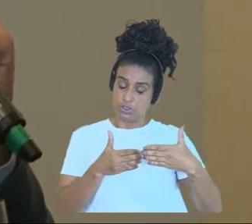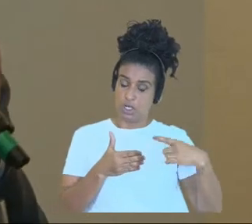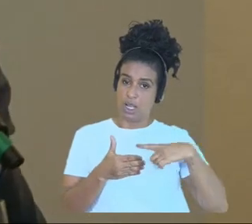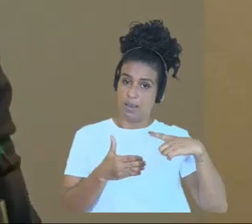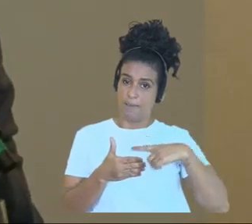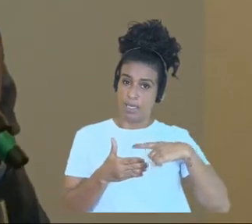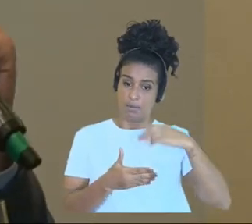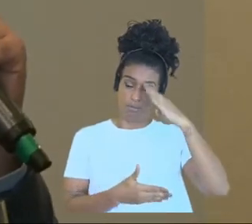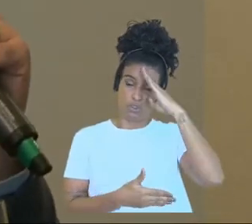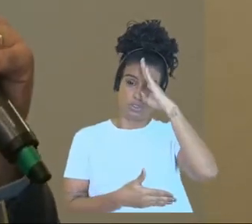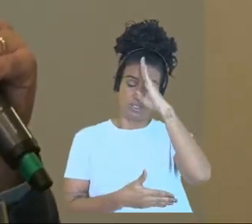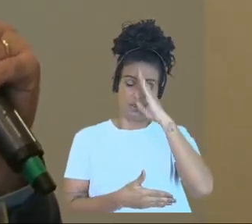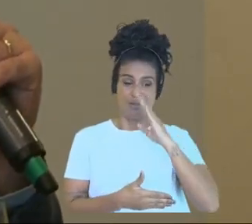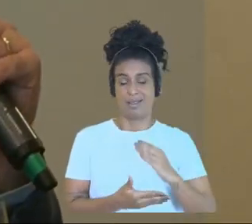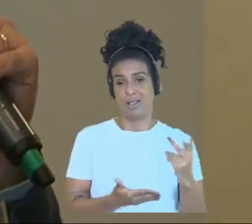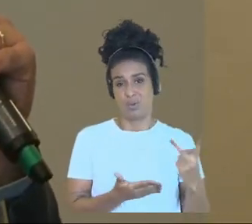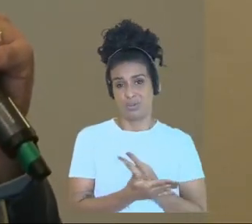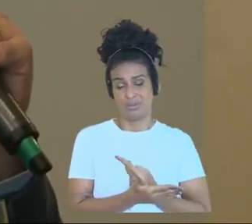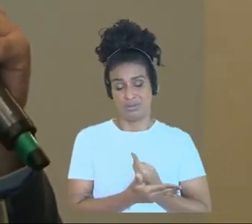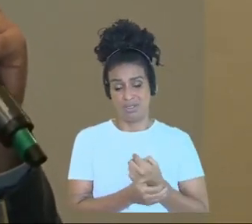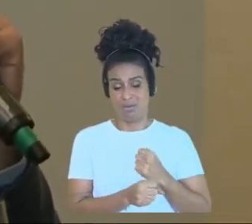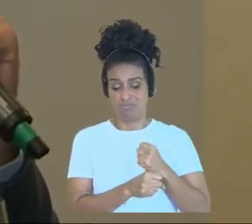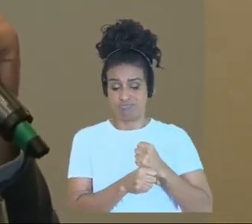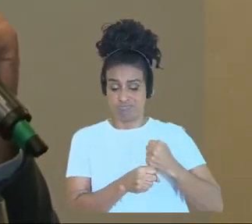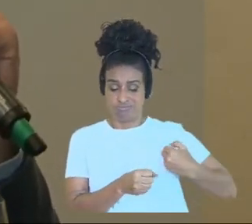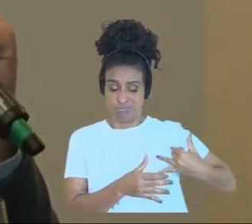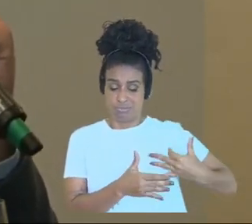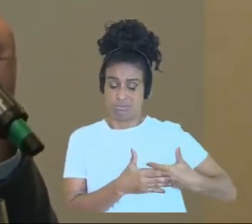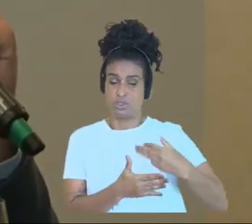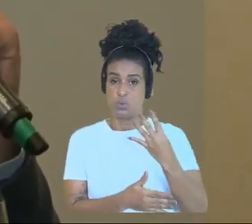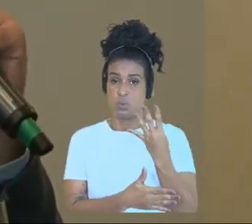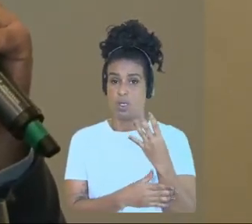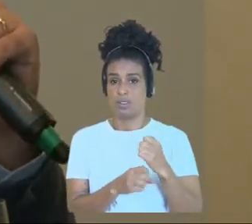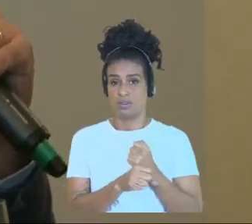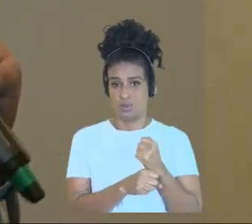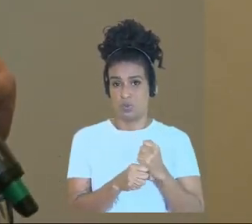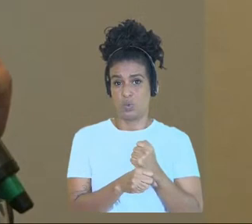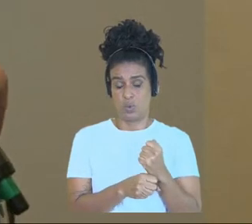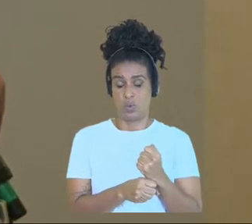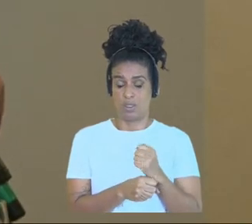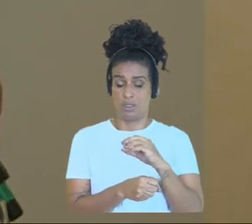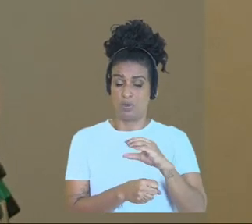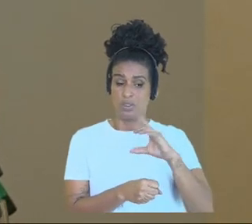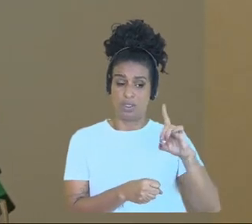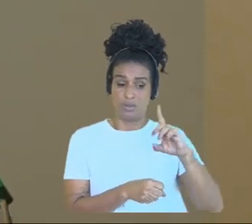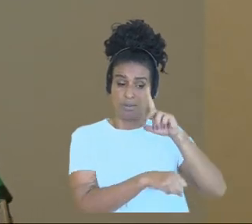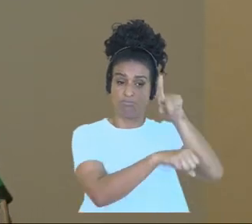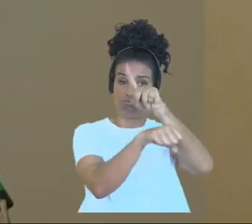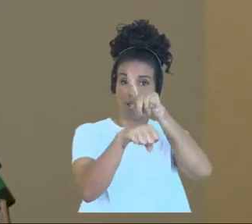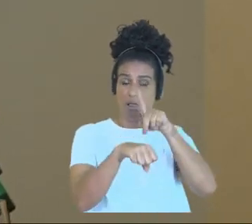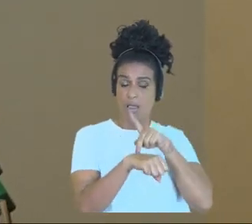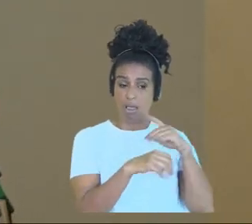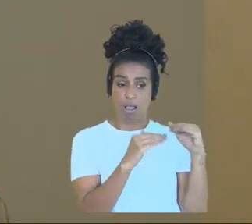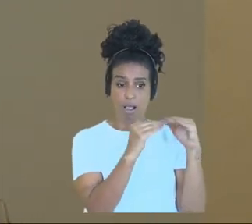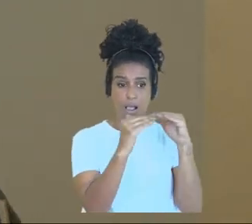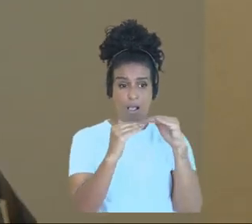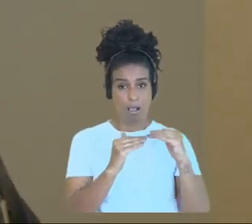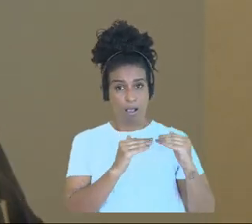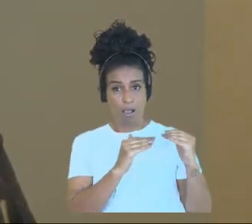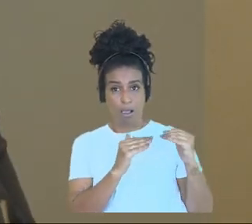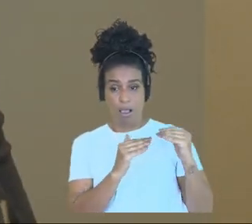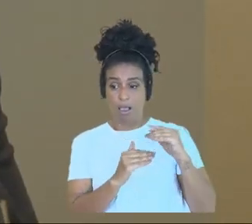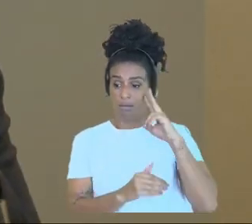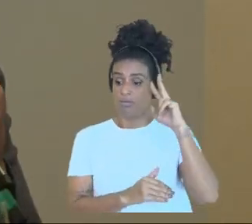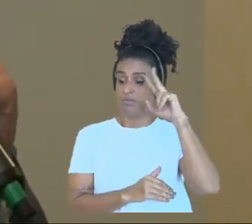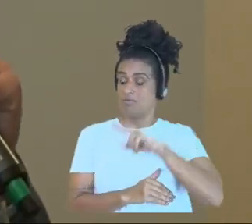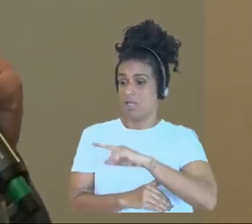Bolsonaro internacional, que se construiu ao longo desses 4 anos, isso também reflete uma certa coordenação internacional de dizer, olha, a